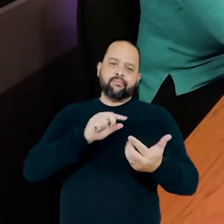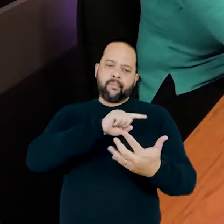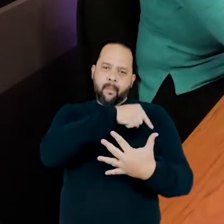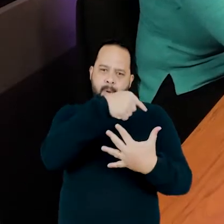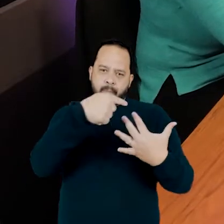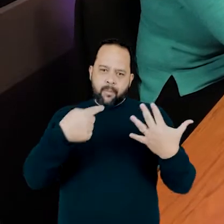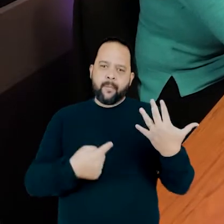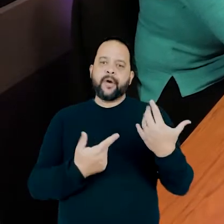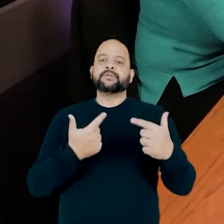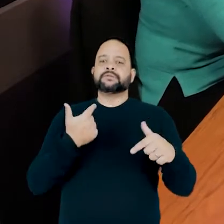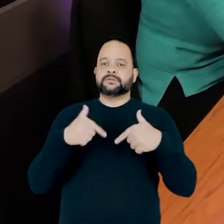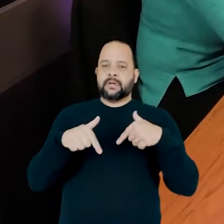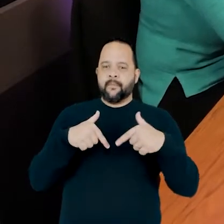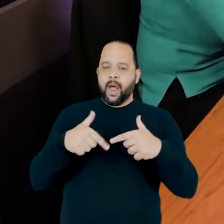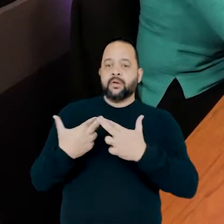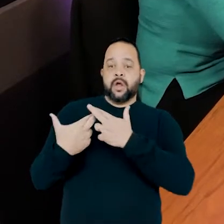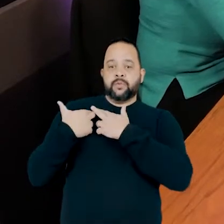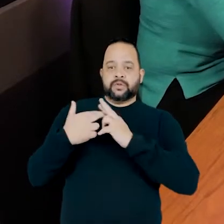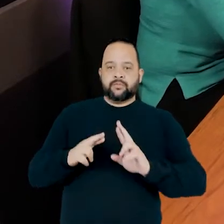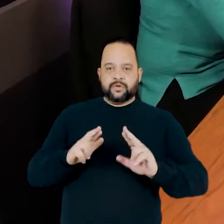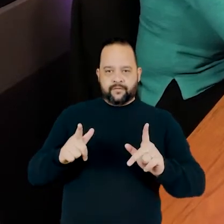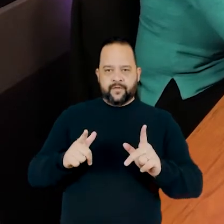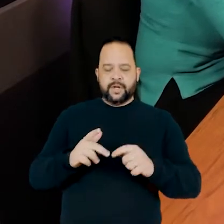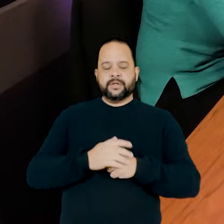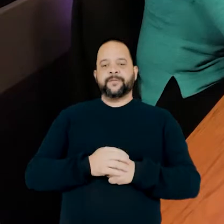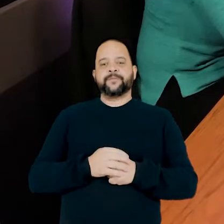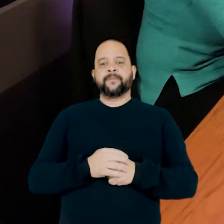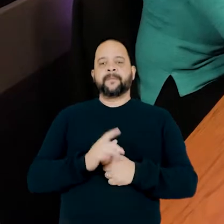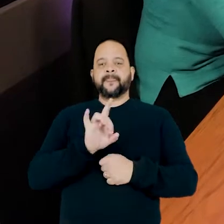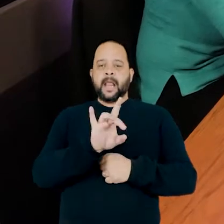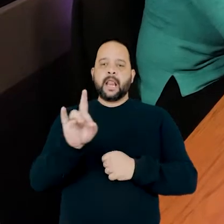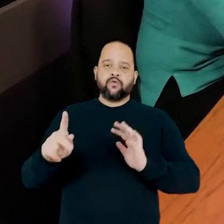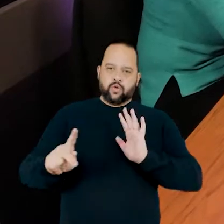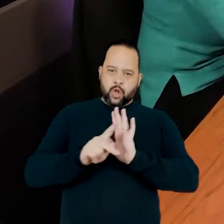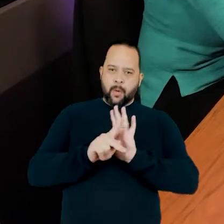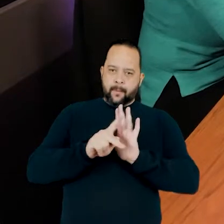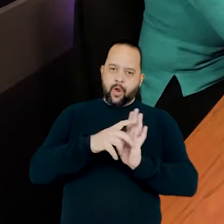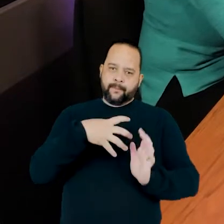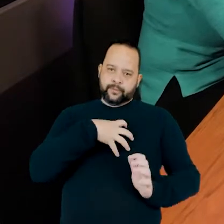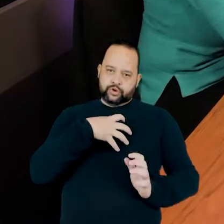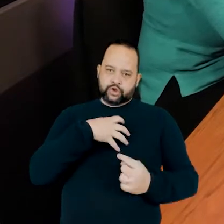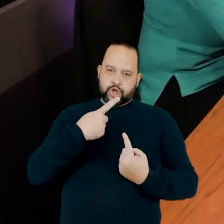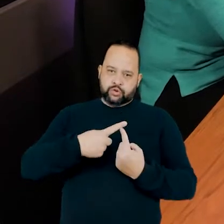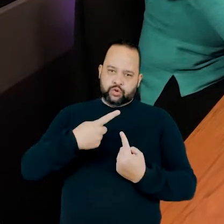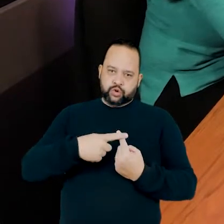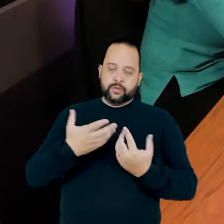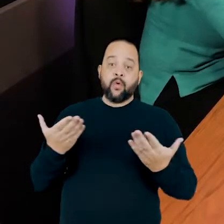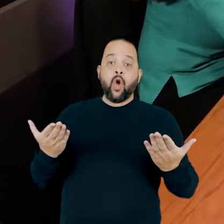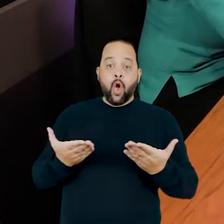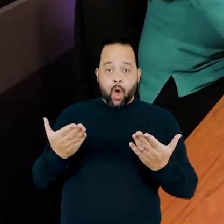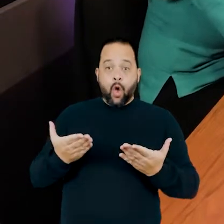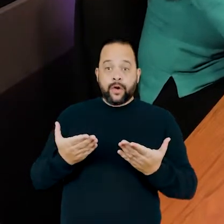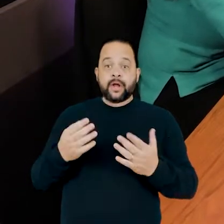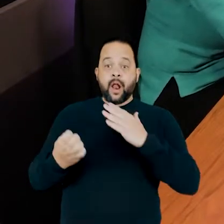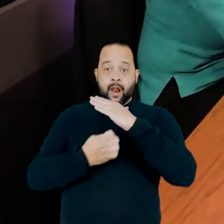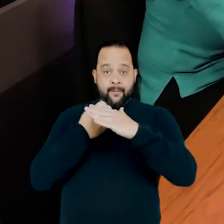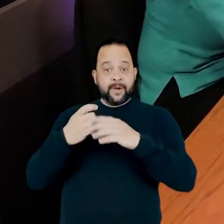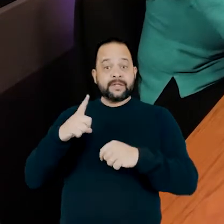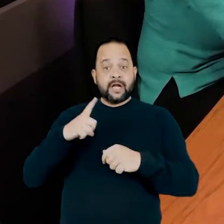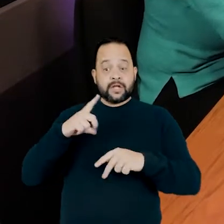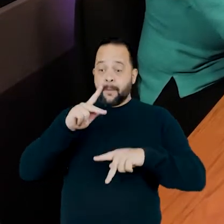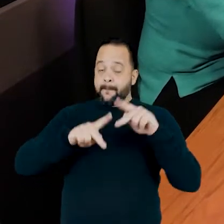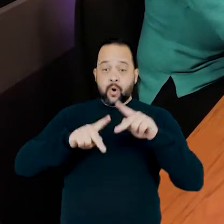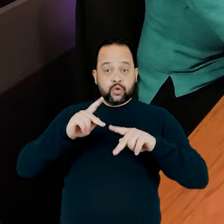particularidade, né? Então, hoje, voltando à pergunta, né? A Chur tem produtos para todos os segmentos, né?